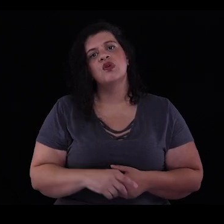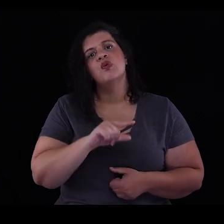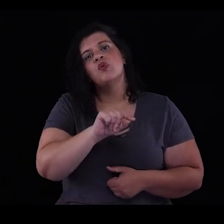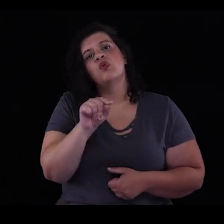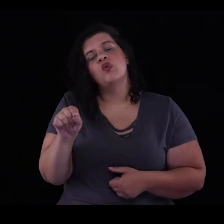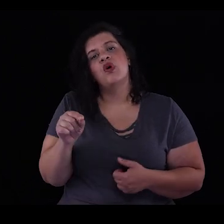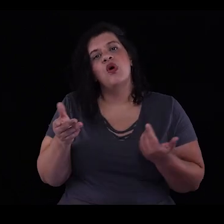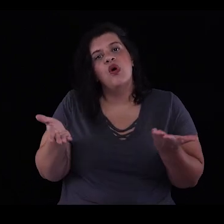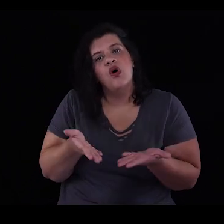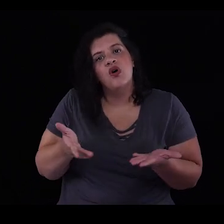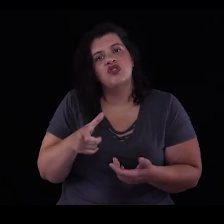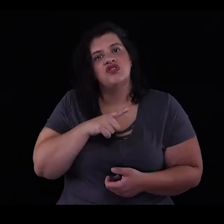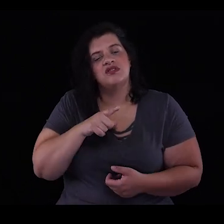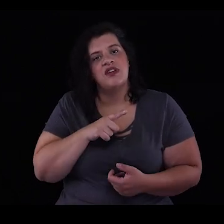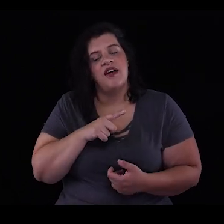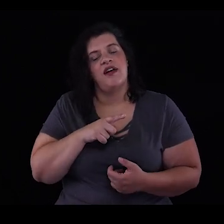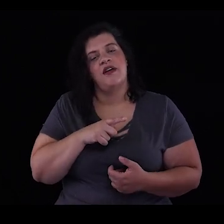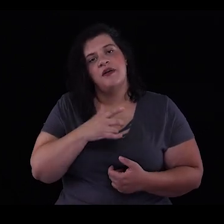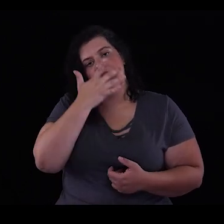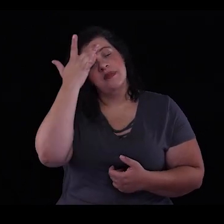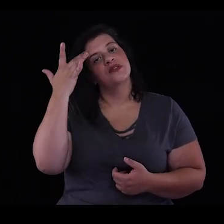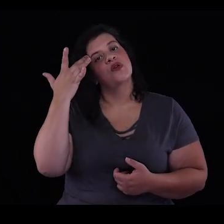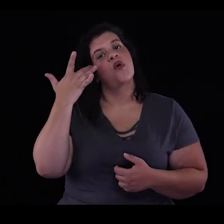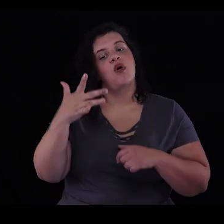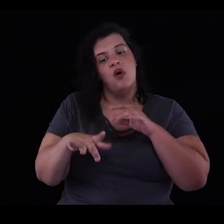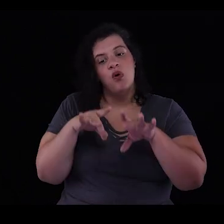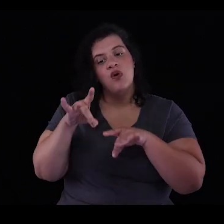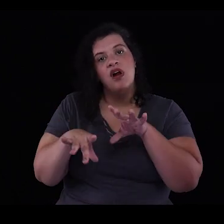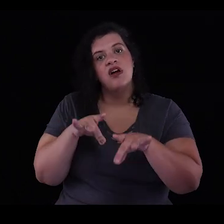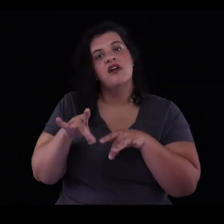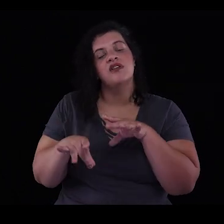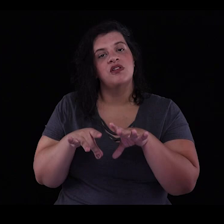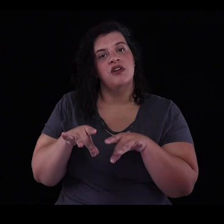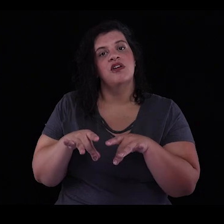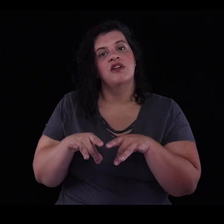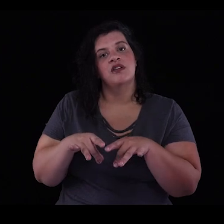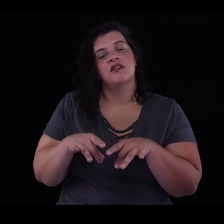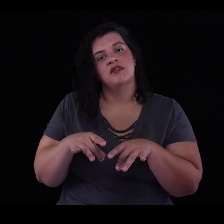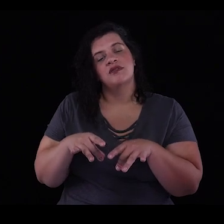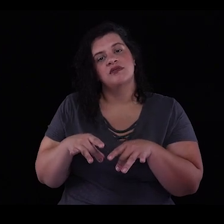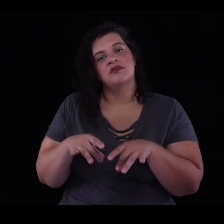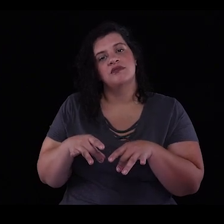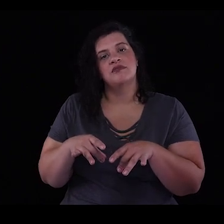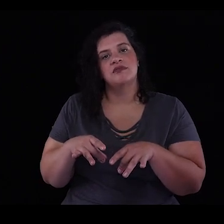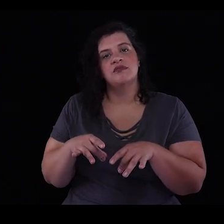tem hoje uma relação da curadoria como esse vínculo